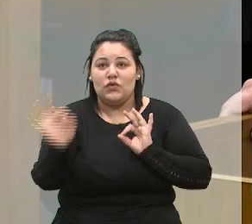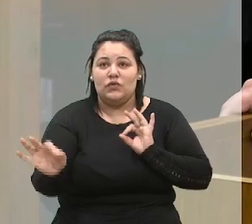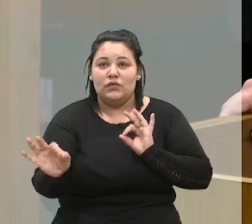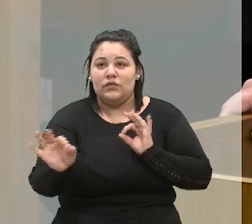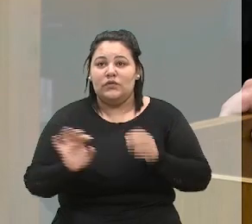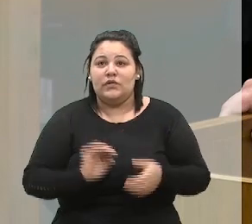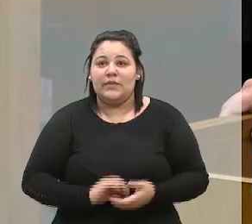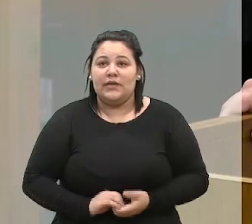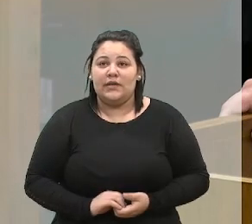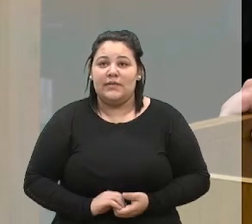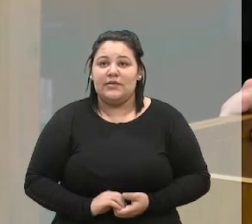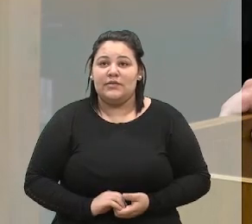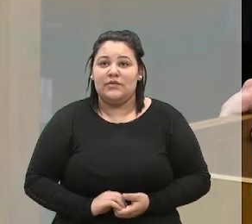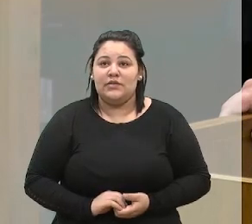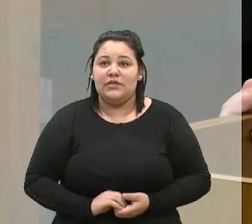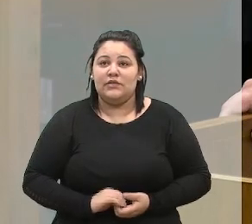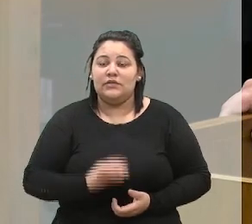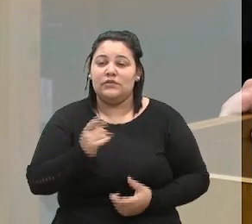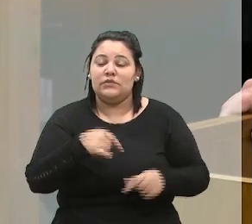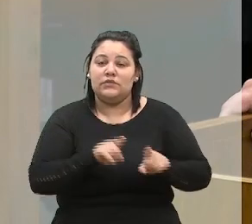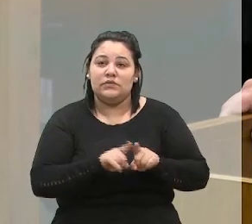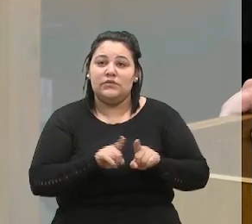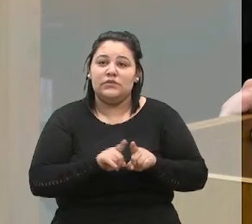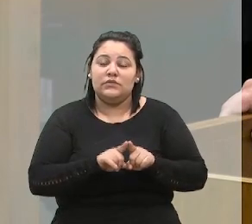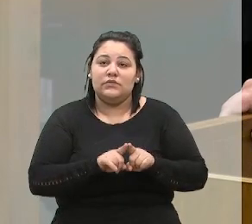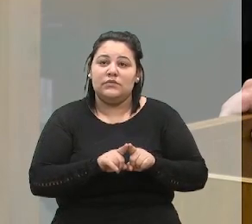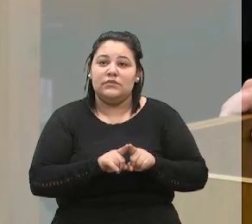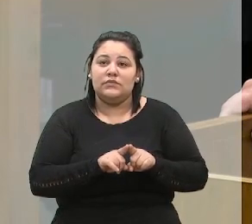muitos quilômetros rodados para poder estar aqui,